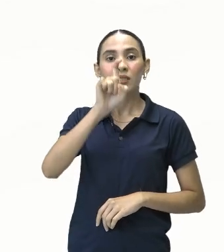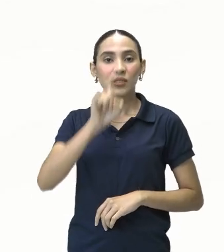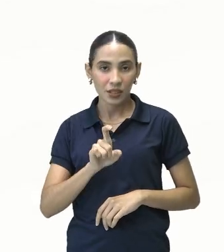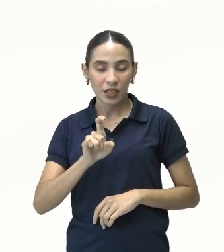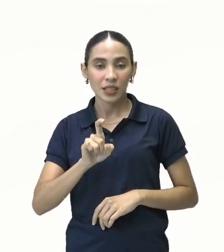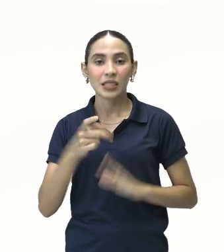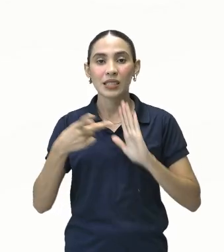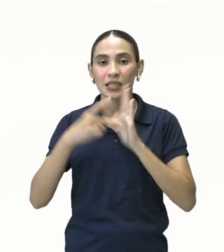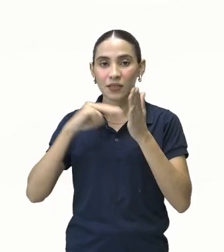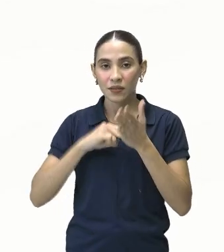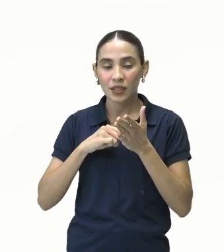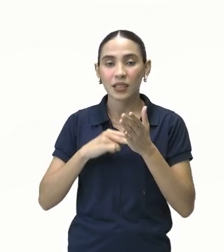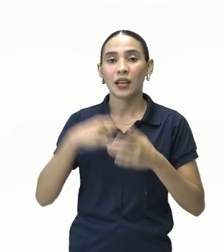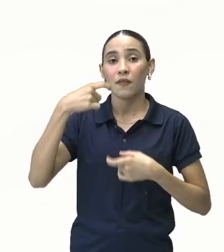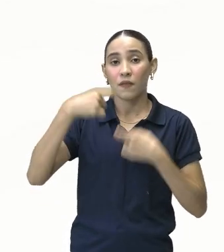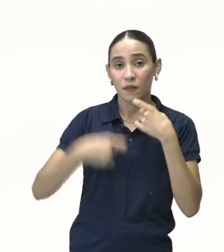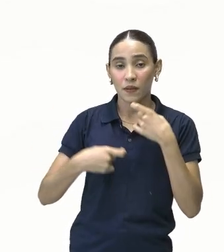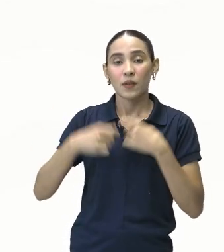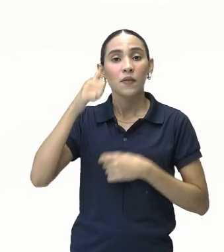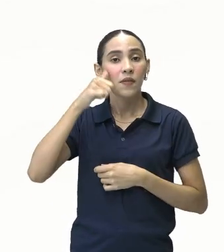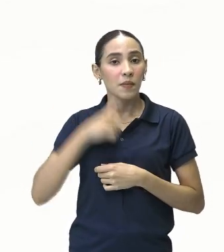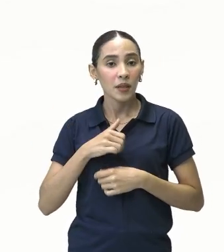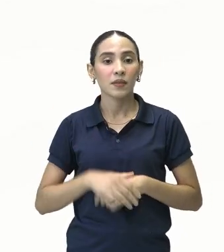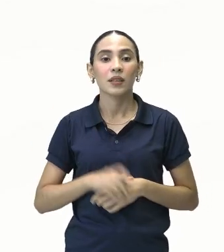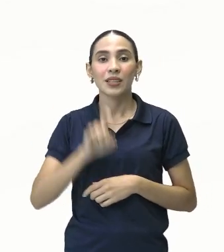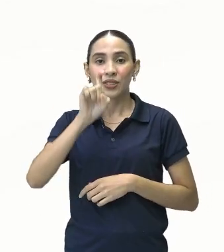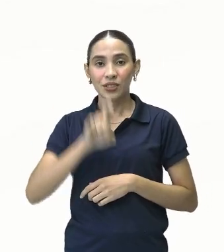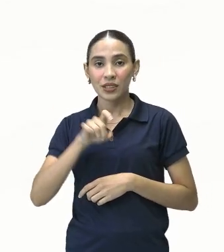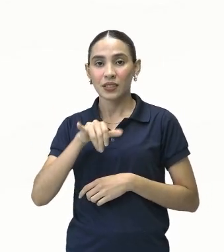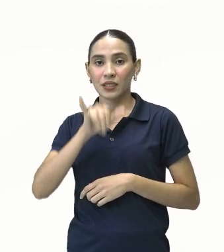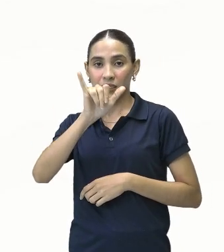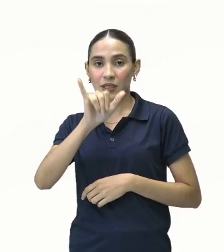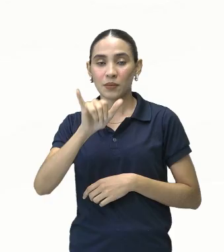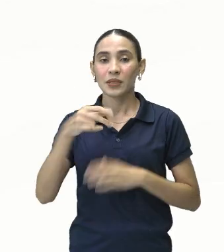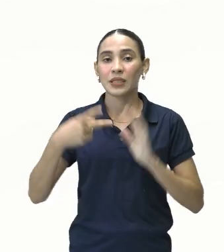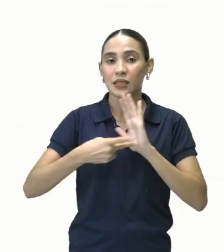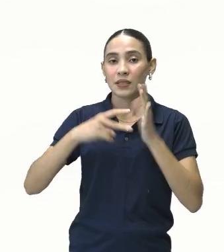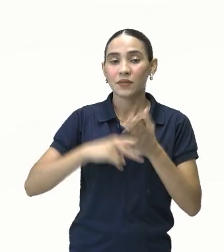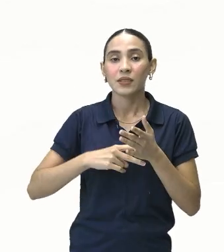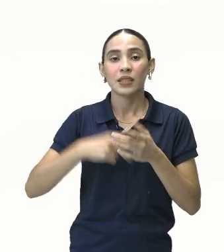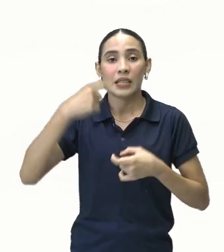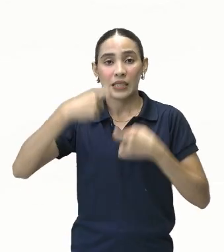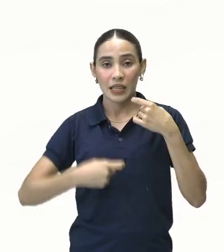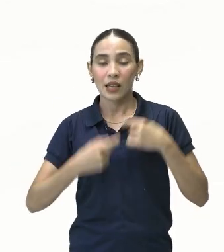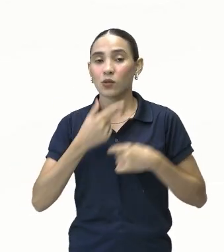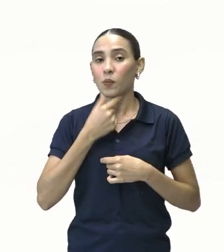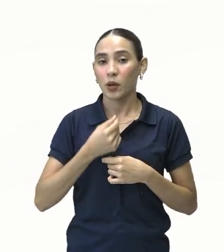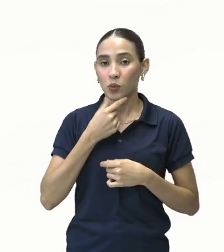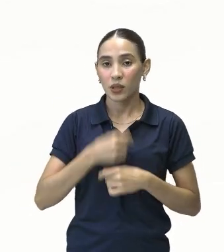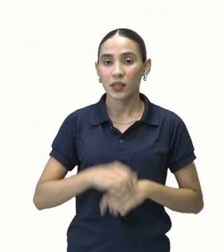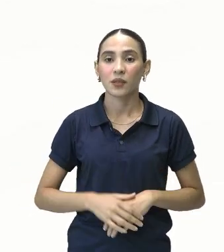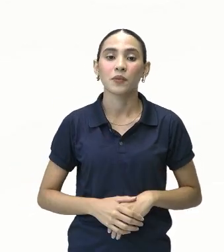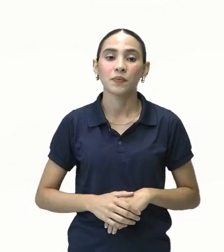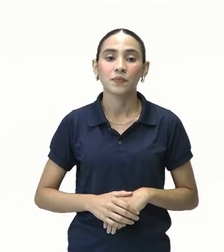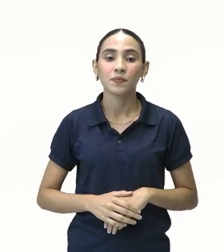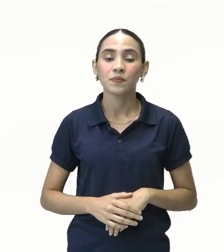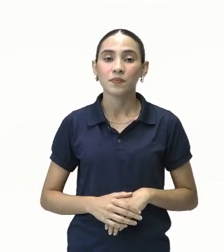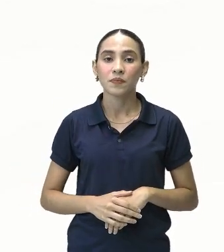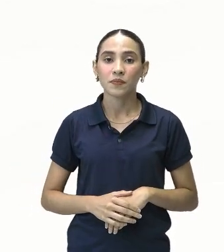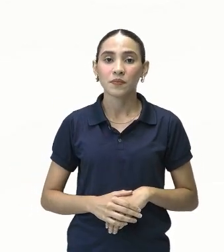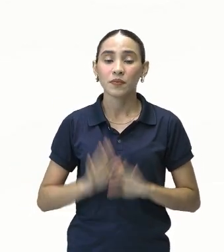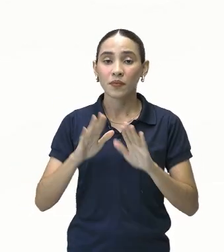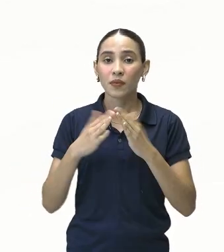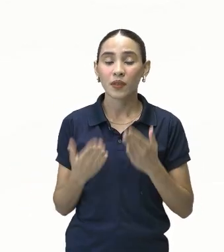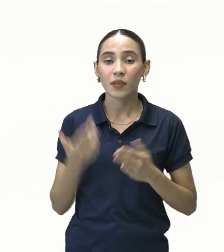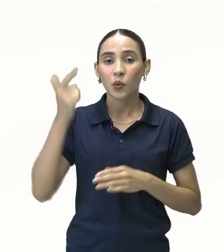X significa sexo feminino e X e Y significa o sexo masculino. Isso aí